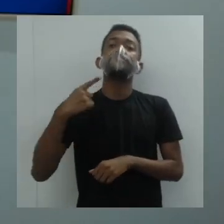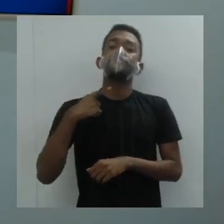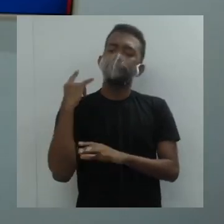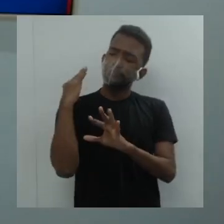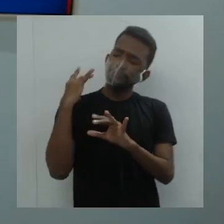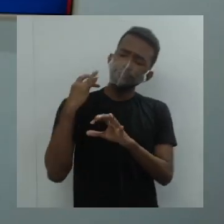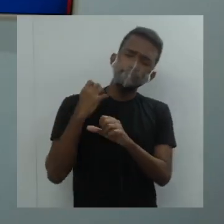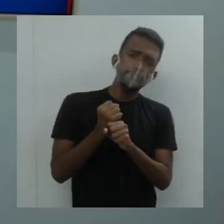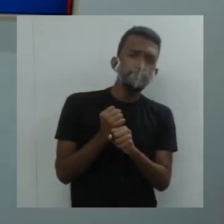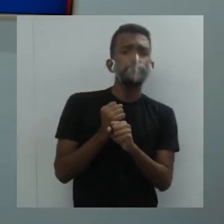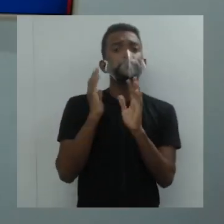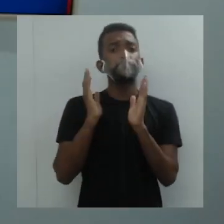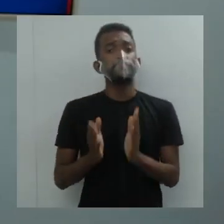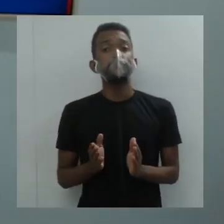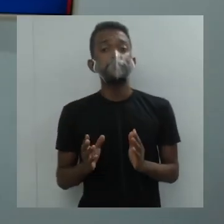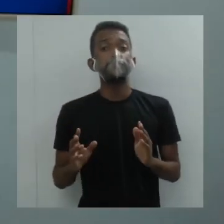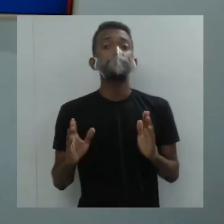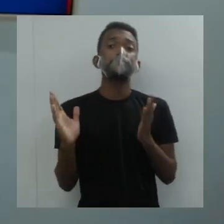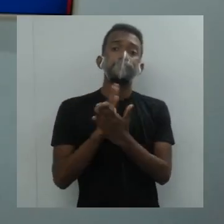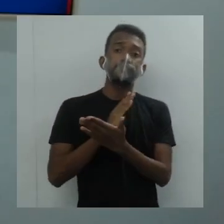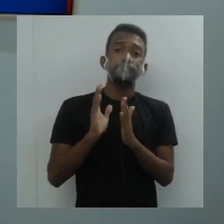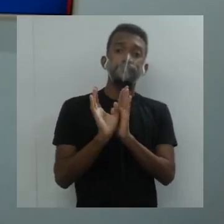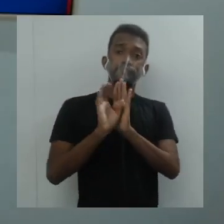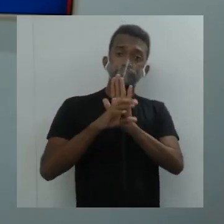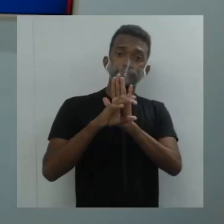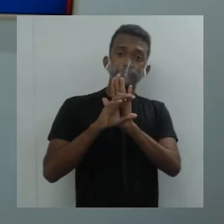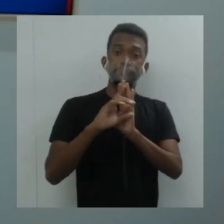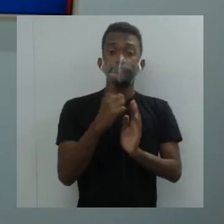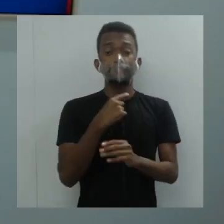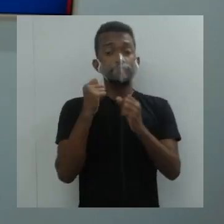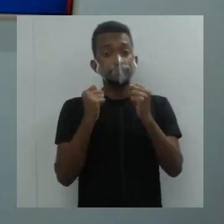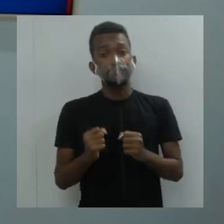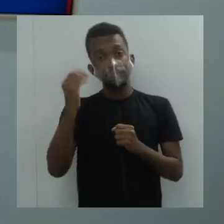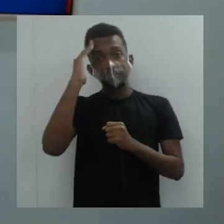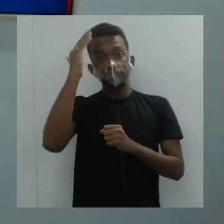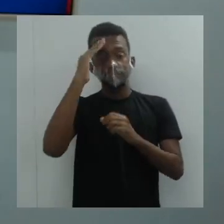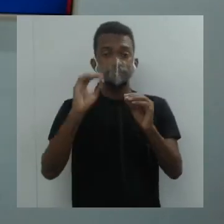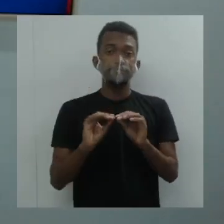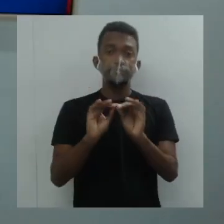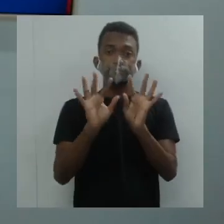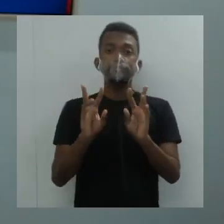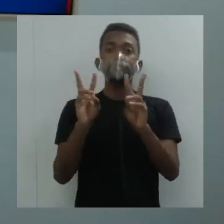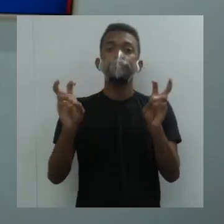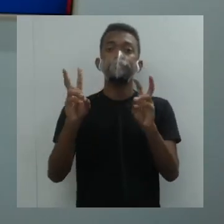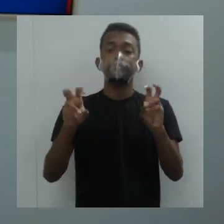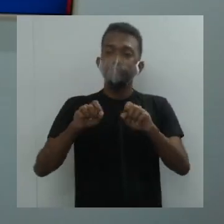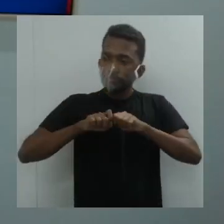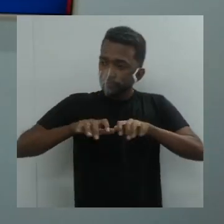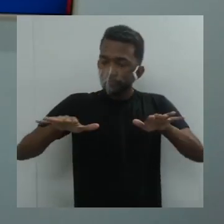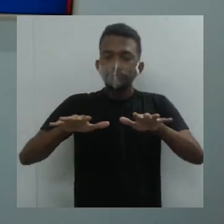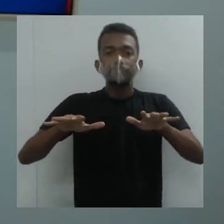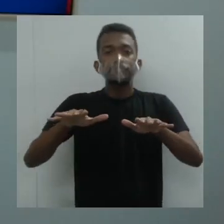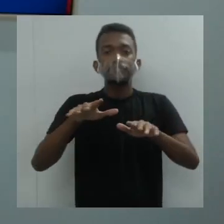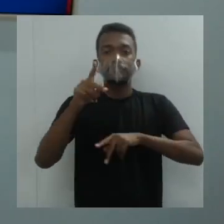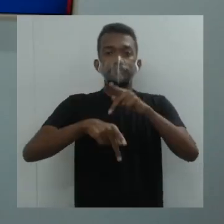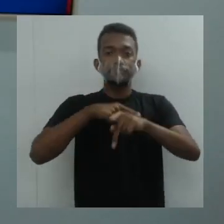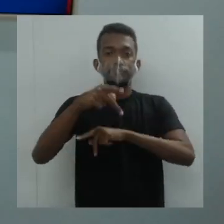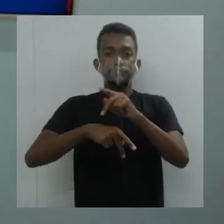de alguns conceitos para que possamos entender melhor a distribuição da população